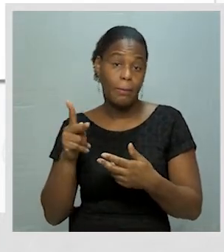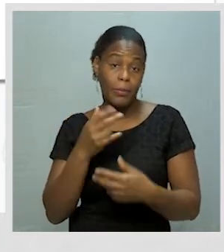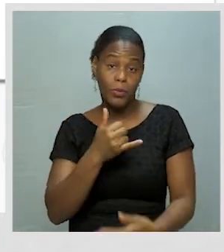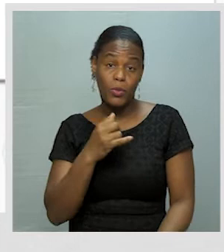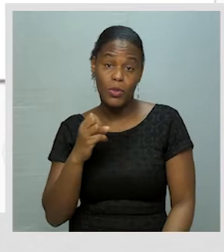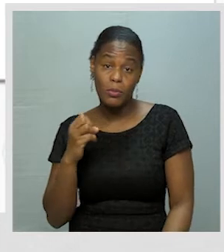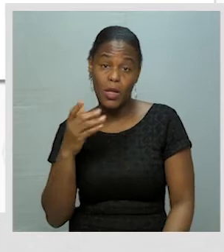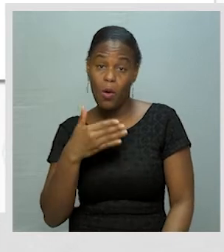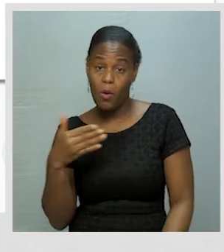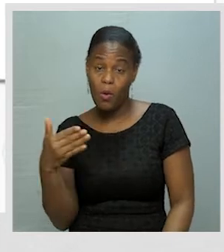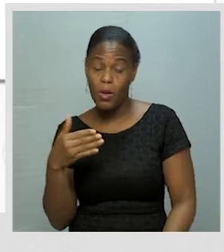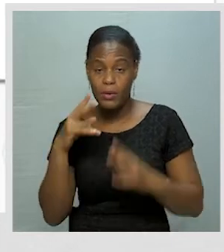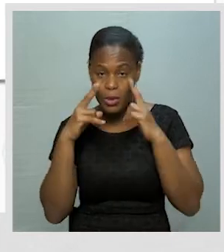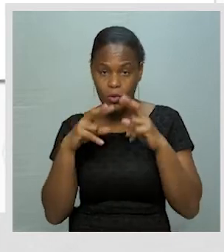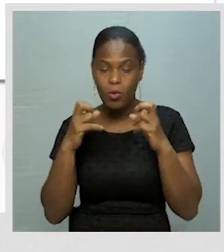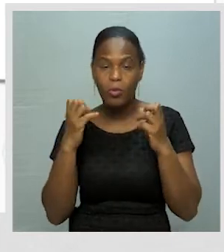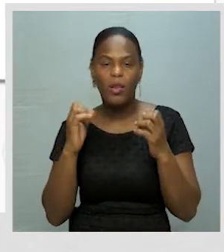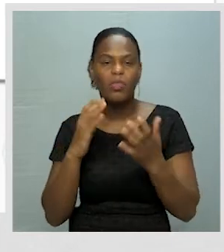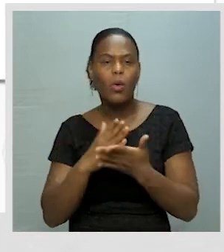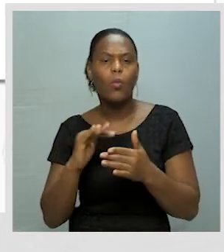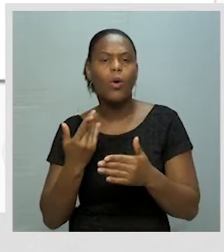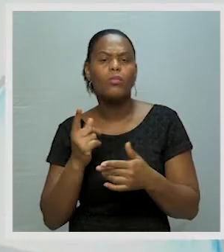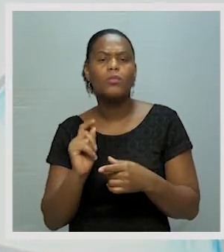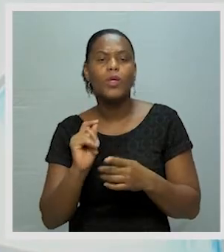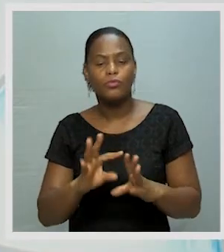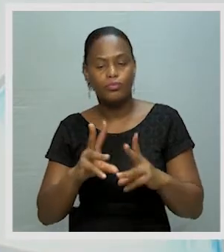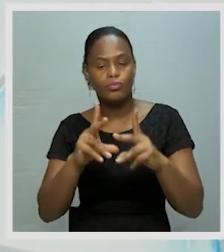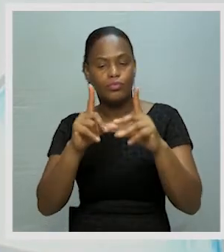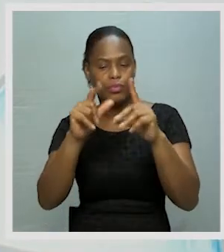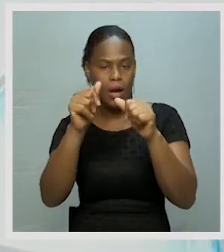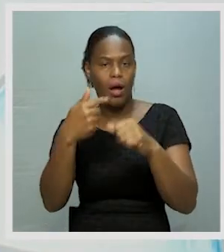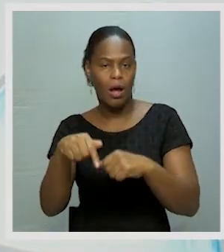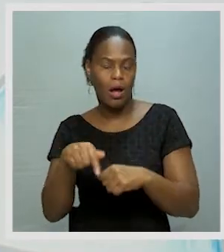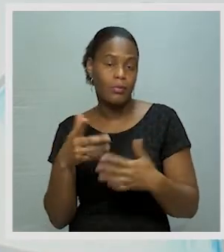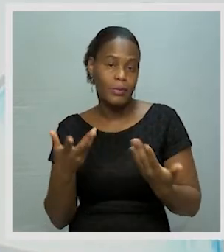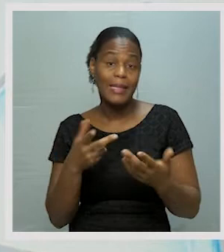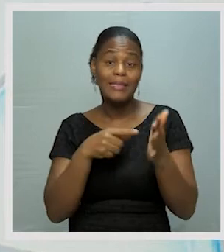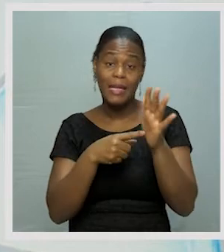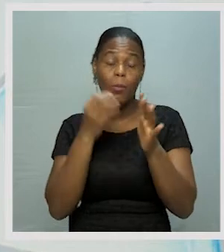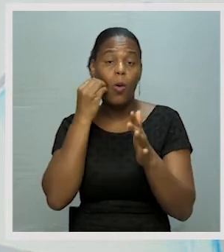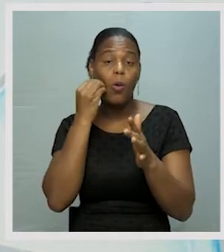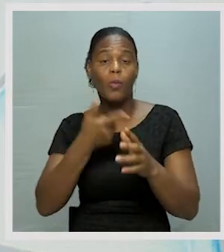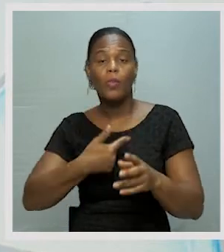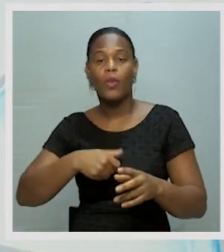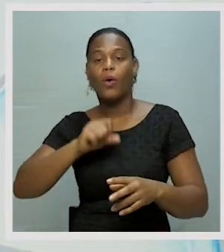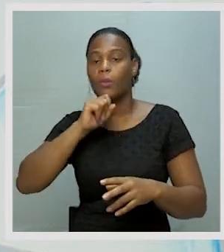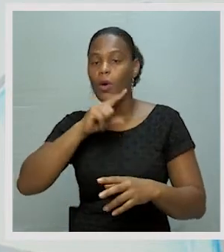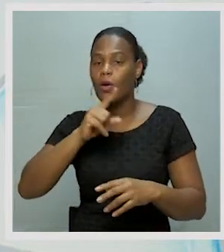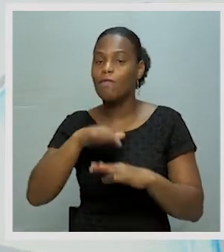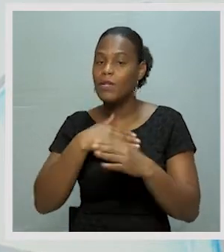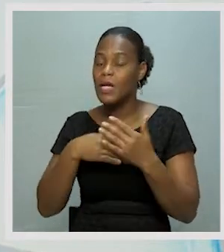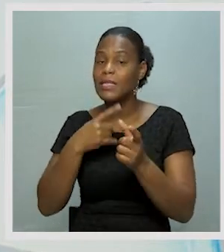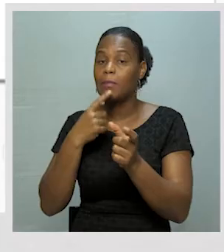ponto haverá o desenvolvimento do paciente. Isto é um exemplo concreto como podemos fazer a citação